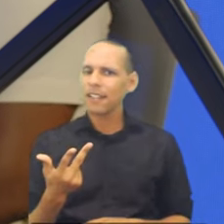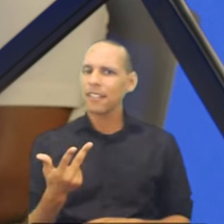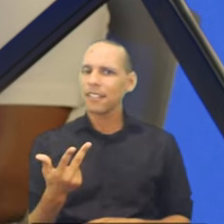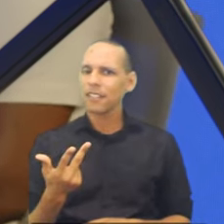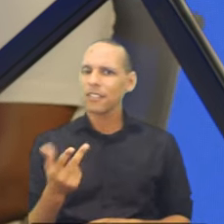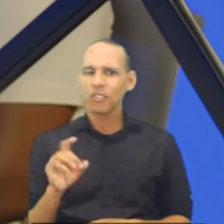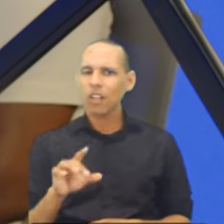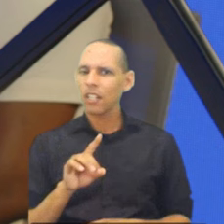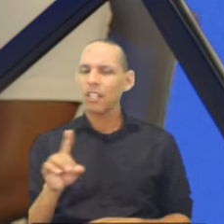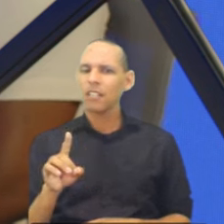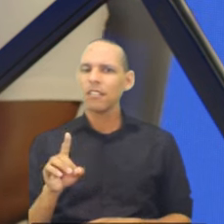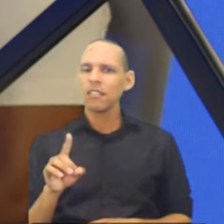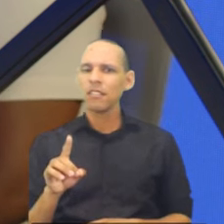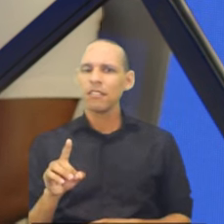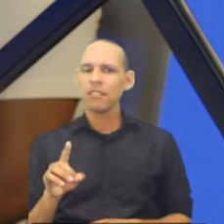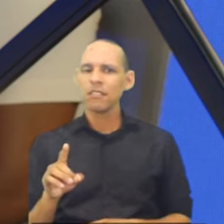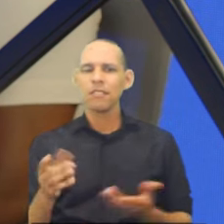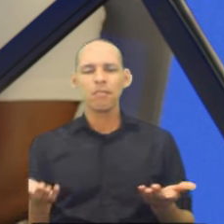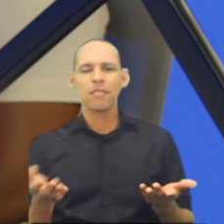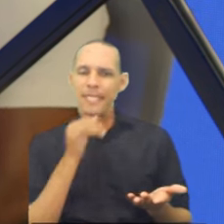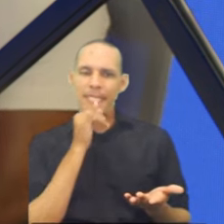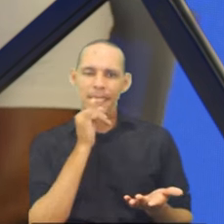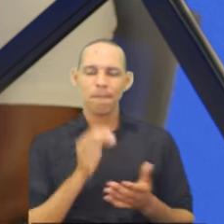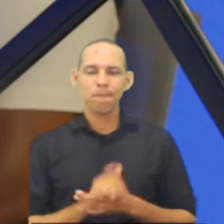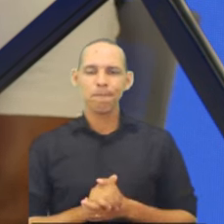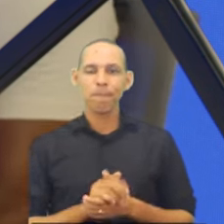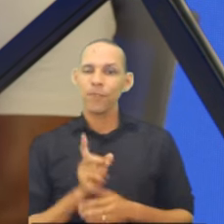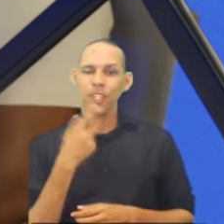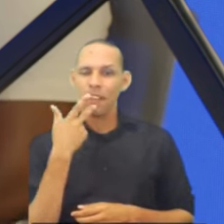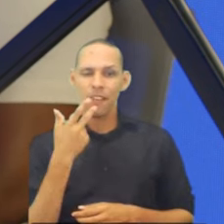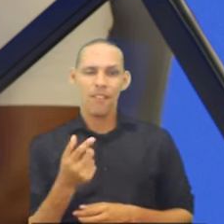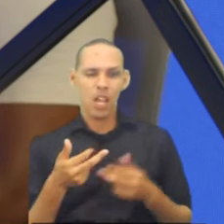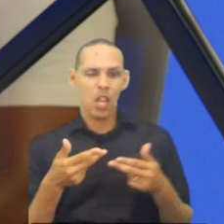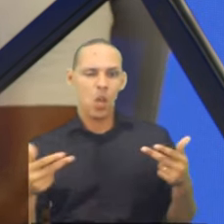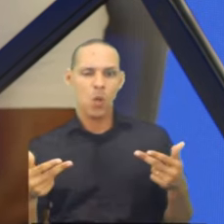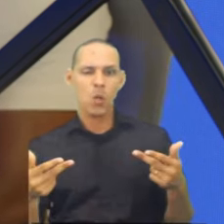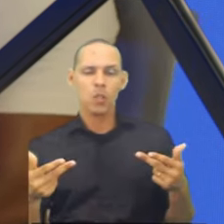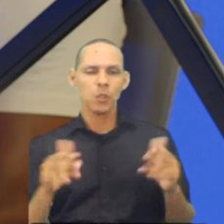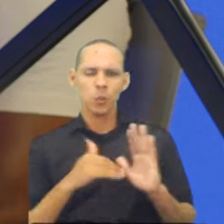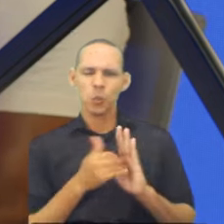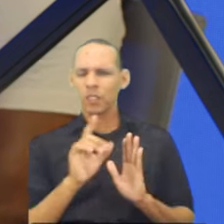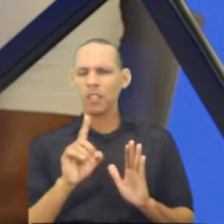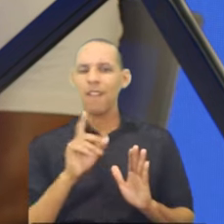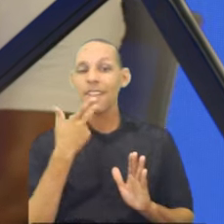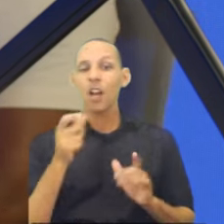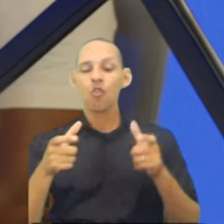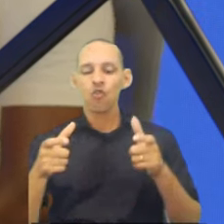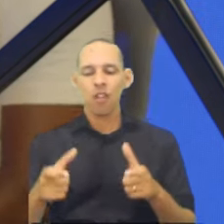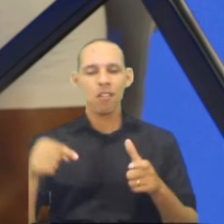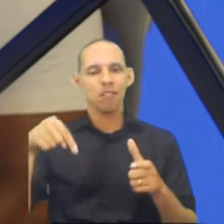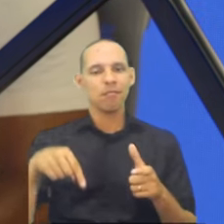fala entendeu a menopausa para para você vai mim por exemplo a gente não fala sobre essas coisas e aí falando